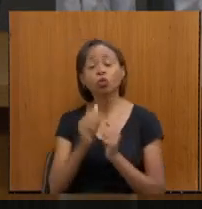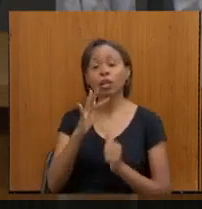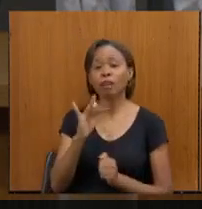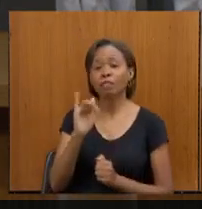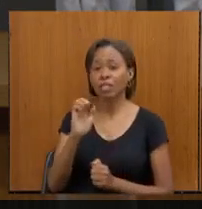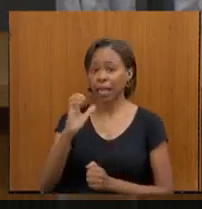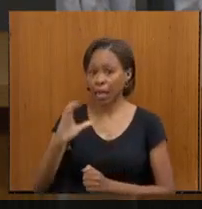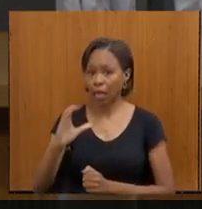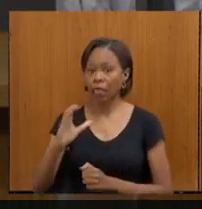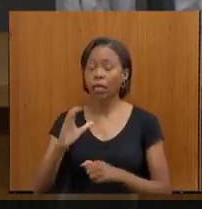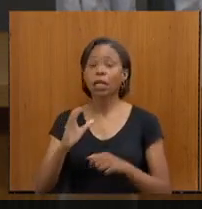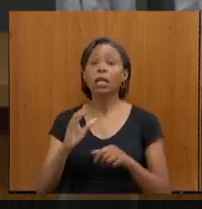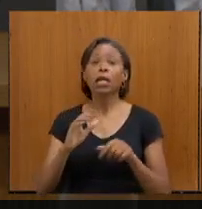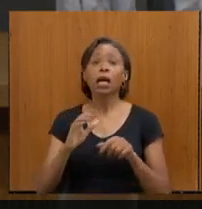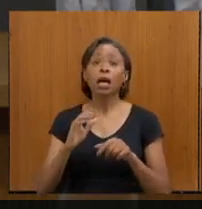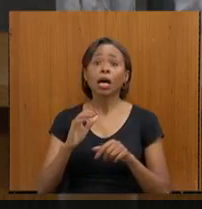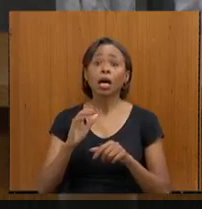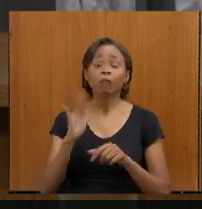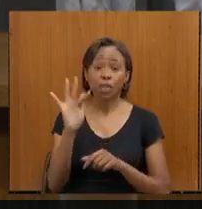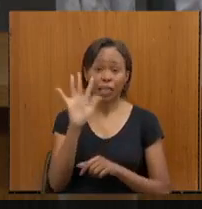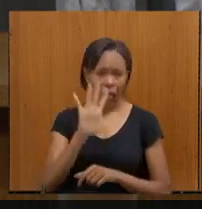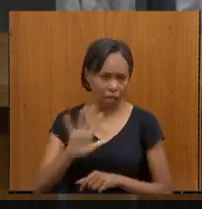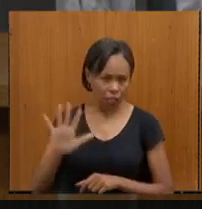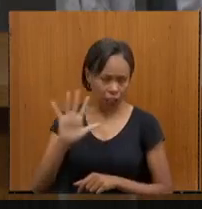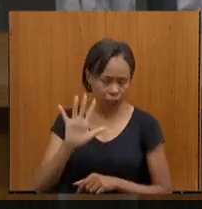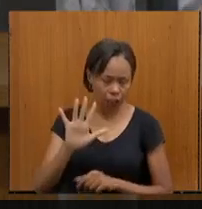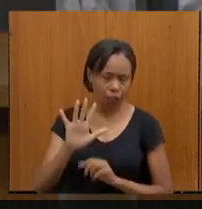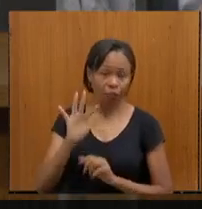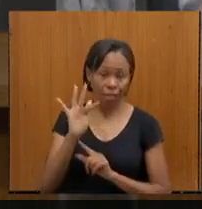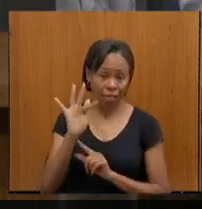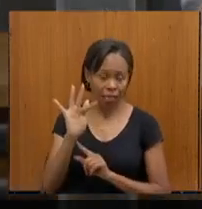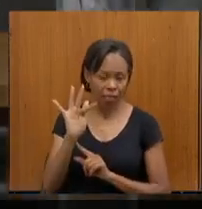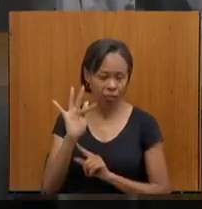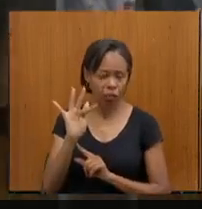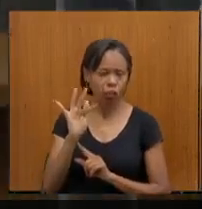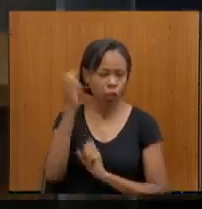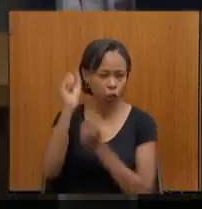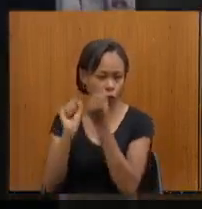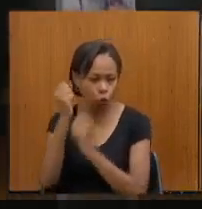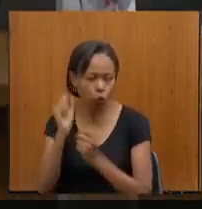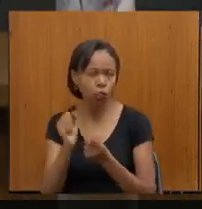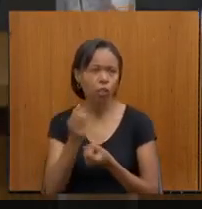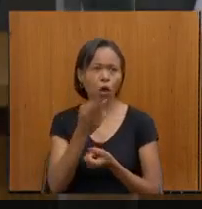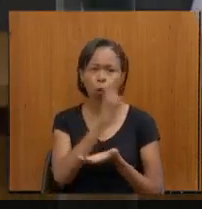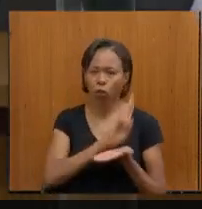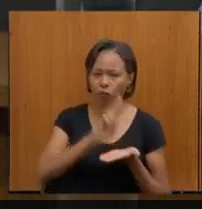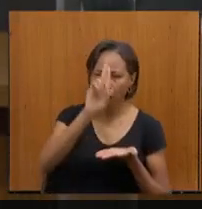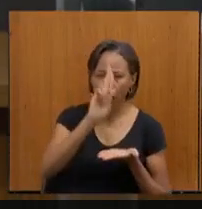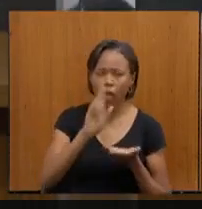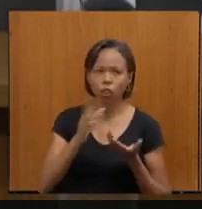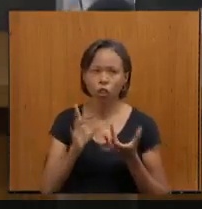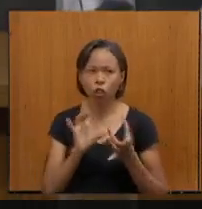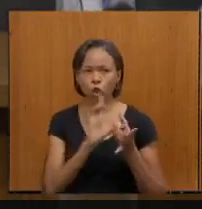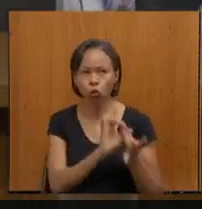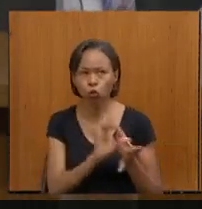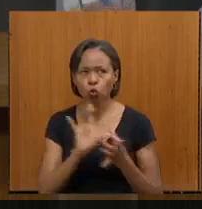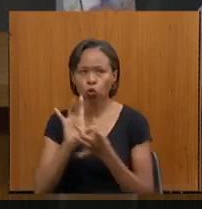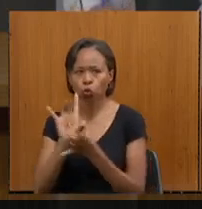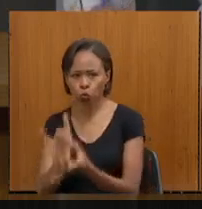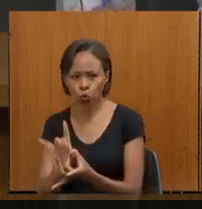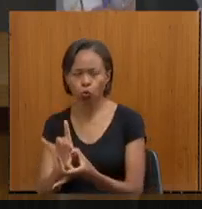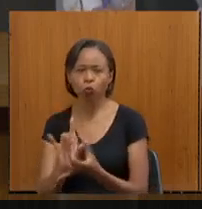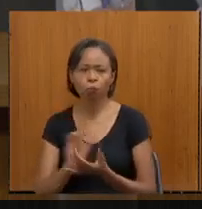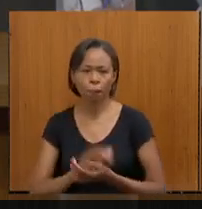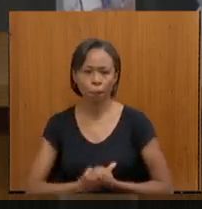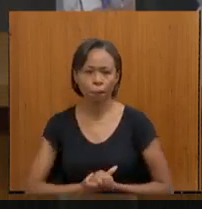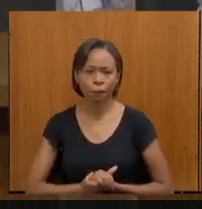junto com a Federação das Indústria junto com a universidade e junto com o complexo Industrial Porto de Pecém do Porto